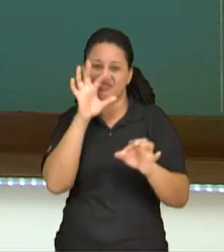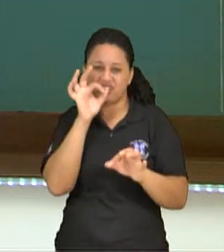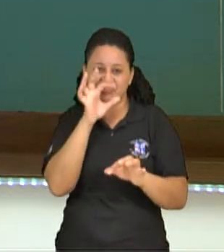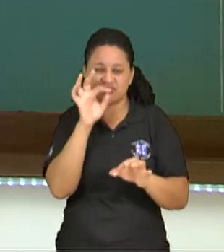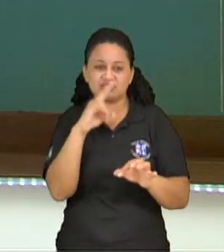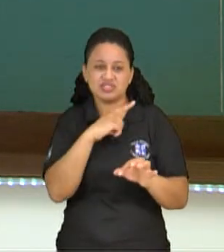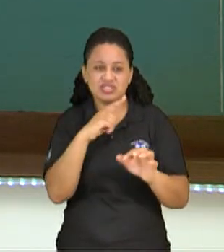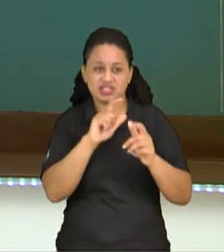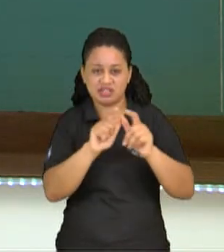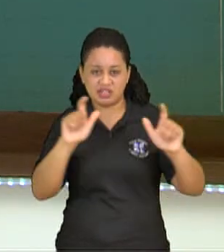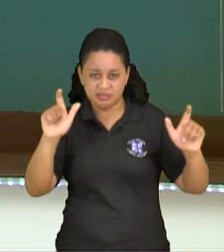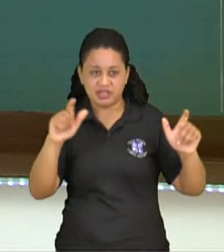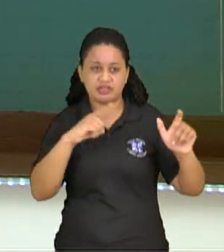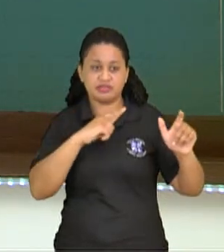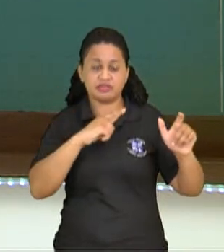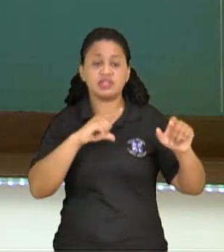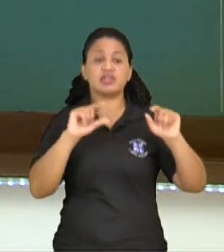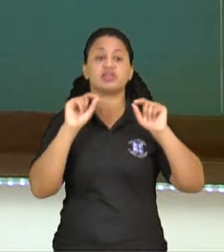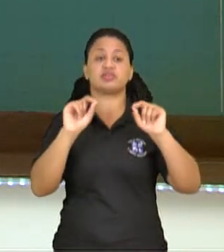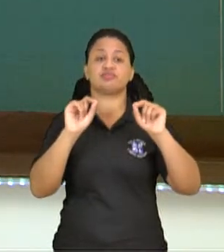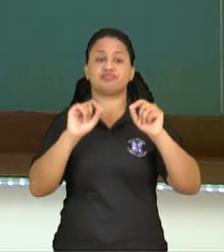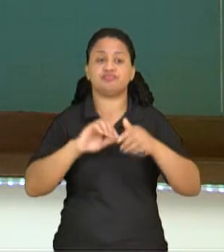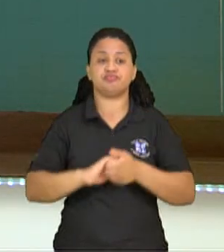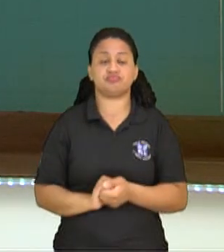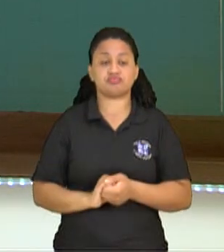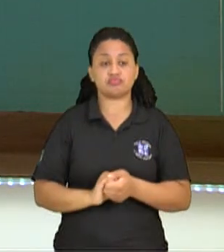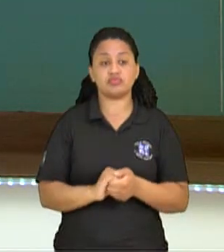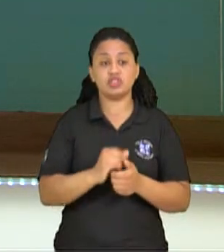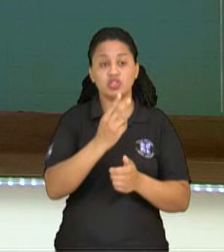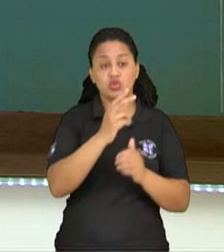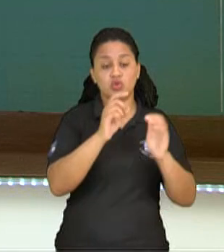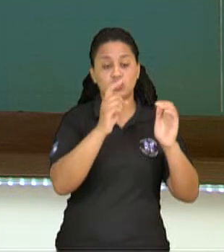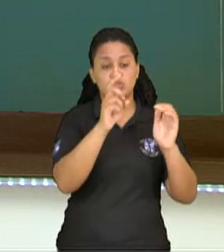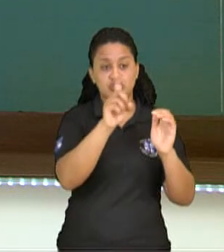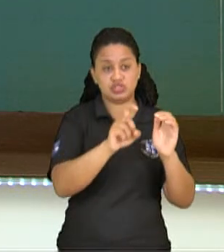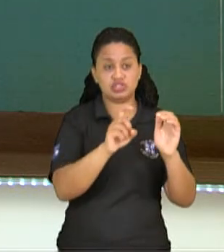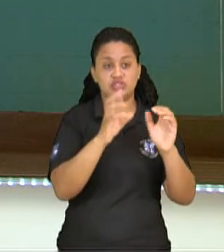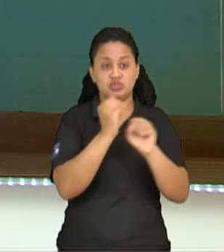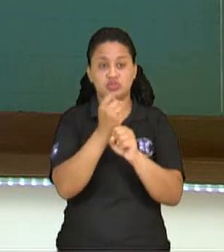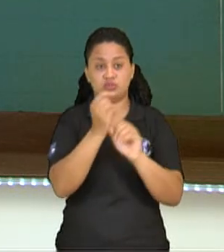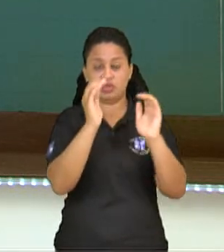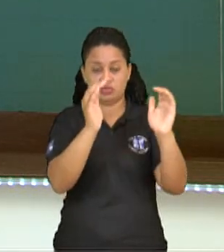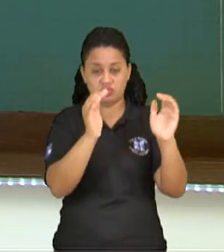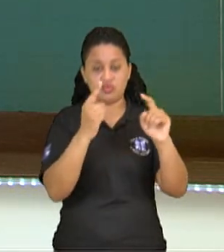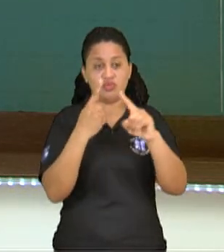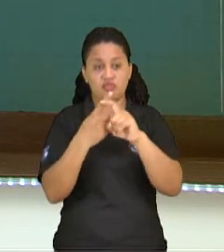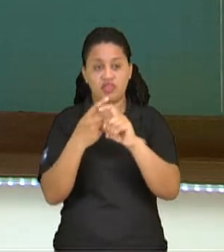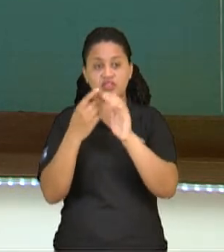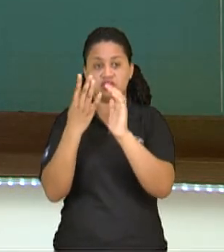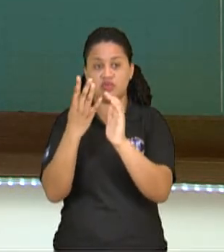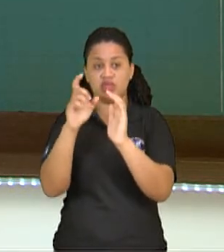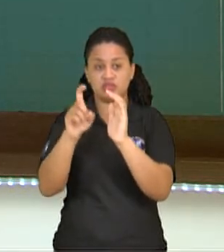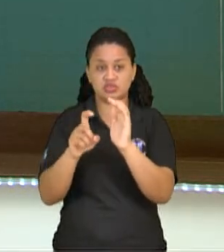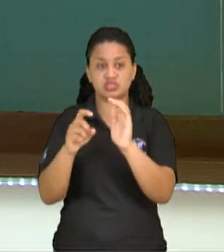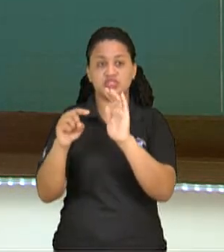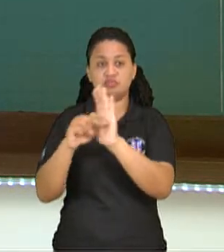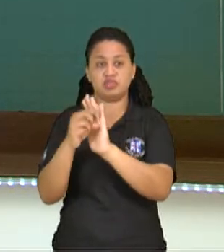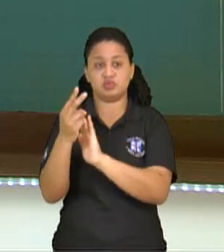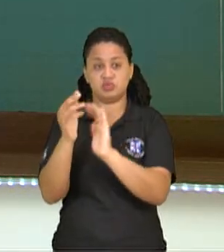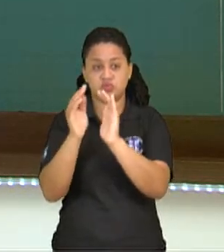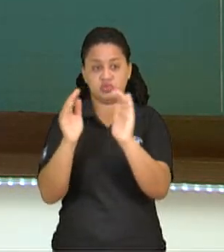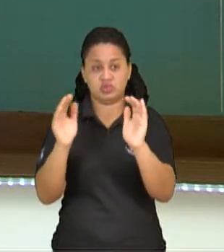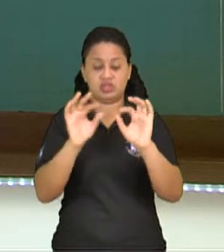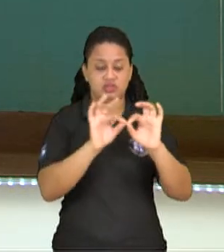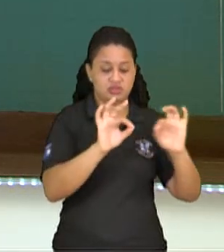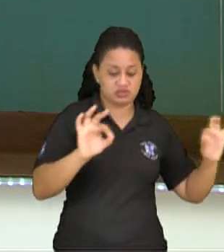espaço maiorzinho que a gente tem é o quê? Vai ficar 2x mais 1 vezes 4x menos 2, porque é o comprimento vezes a